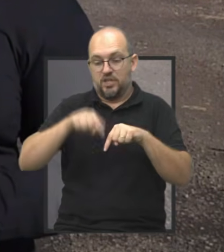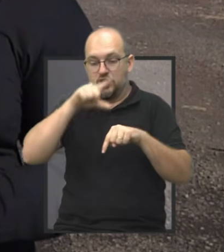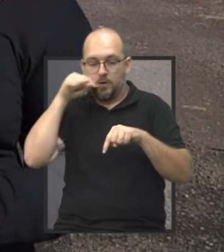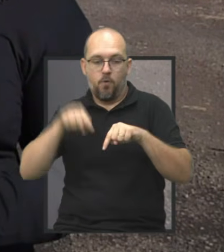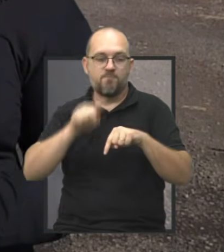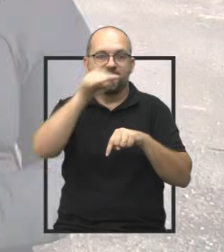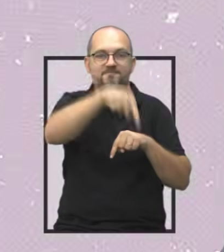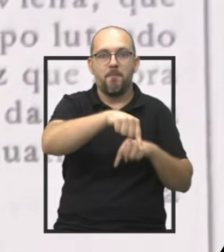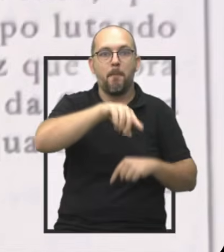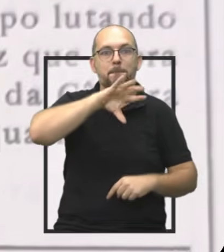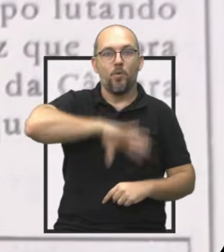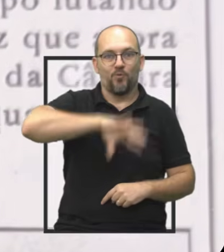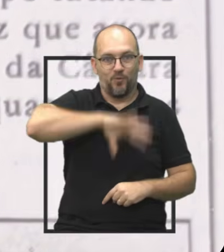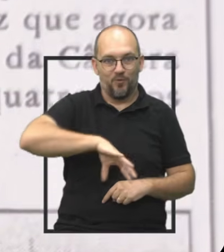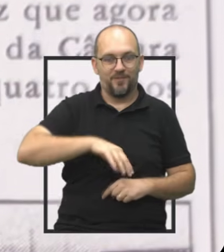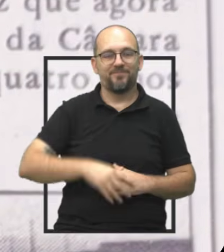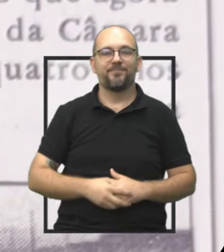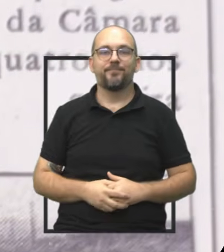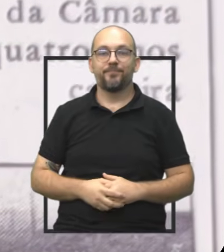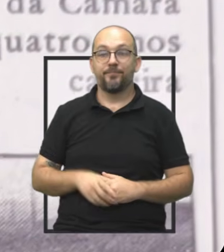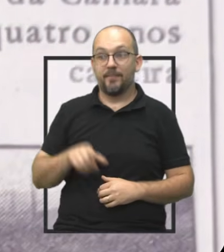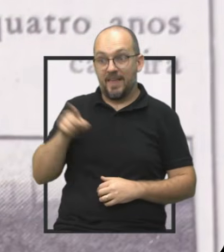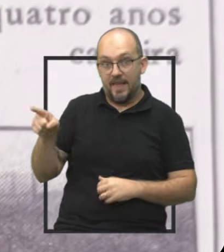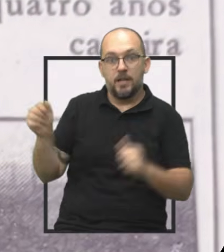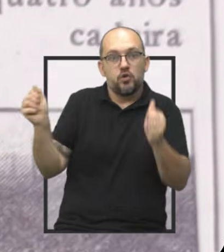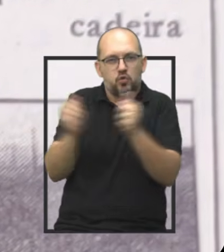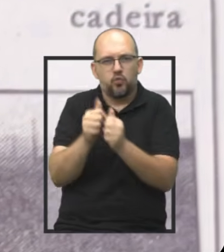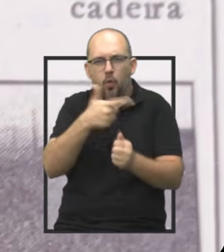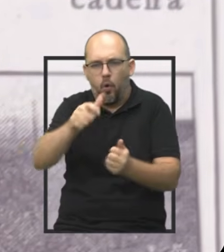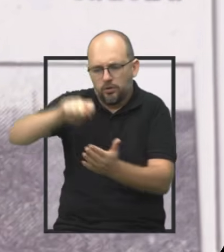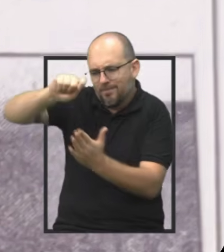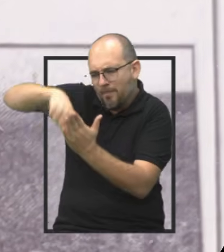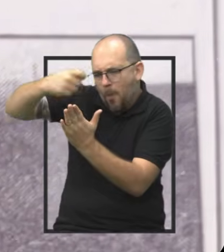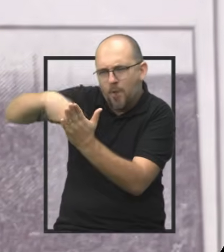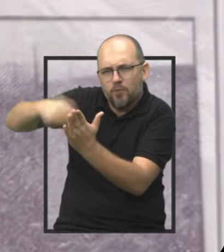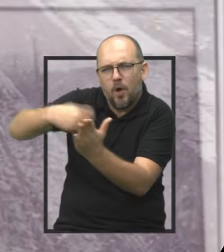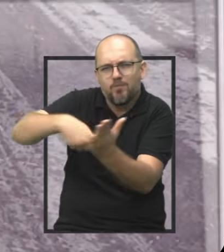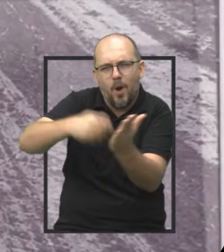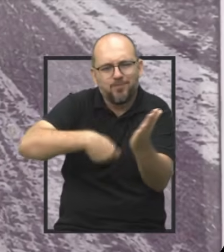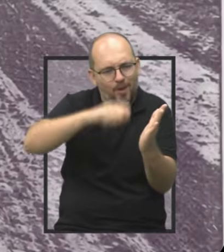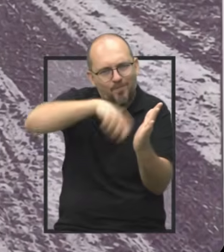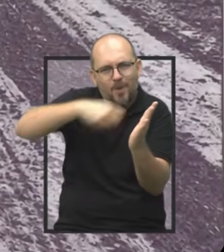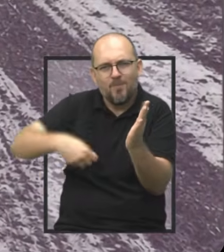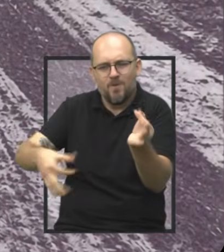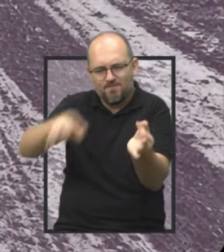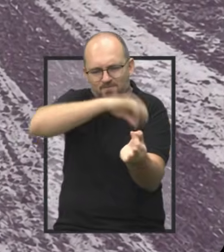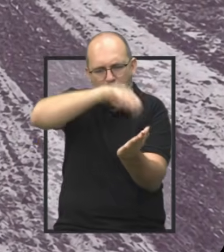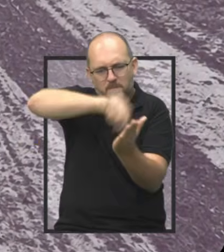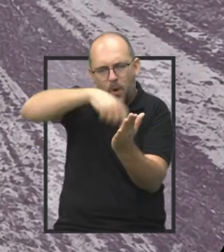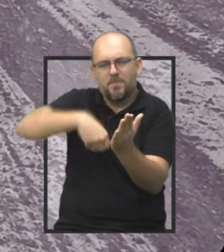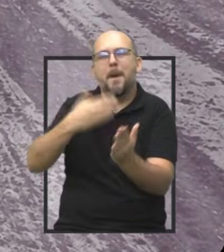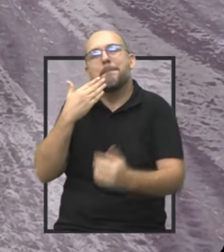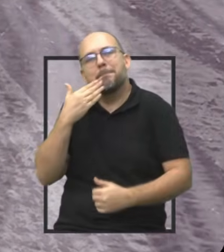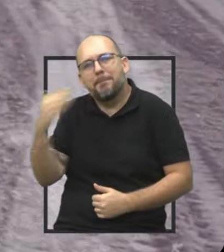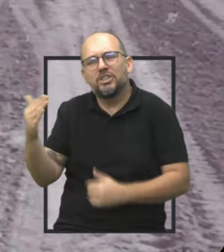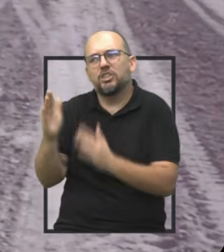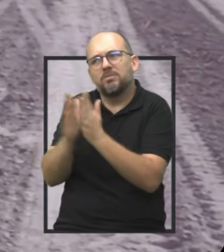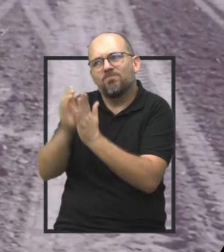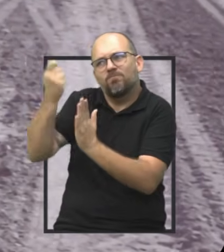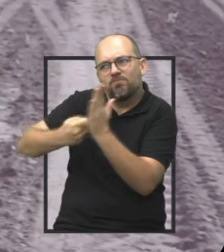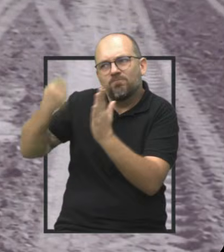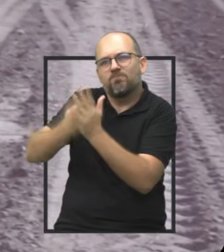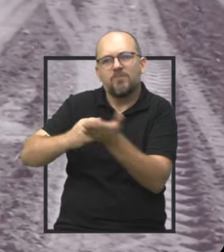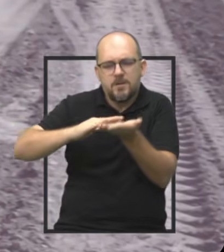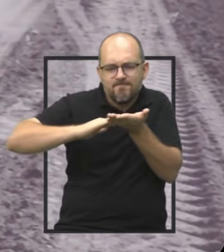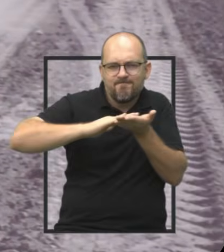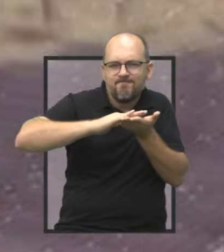a Potunduva. Ele e demais moradores encabeçaram diversos abaixo-assinados pedindo a pavimentação da